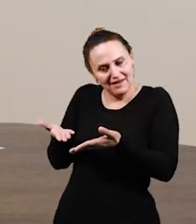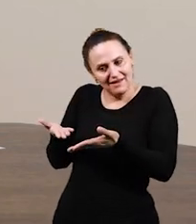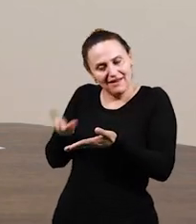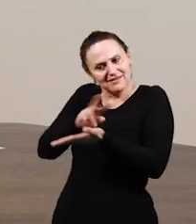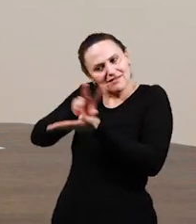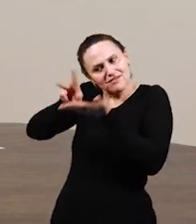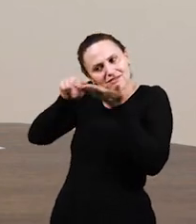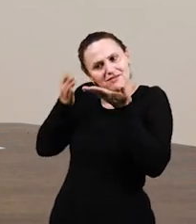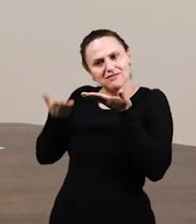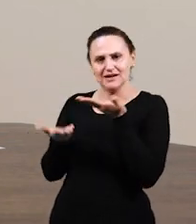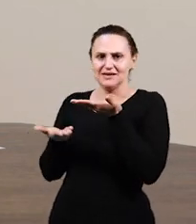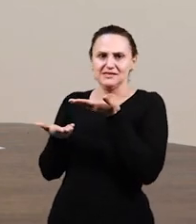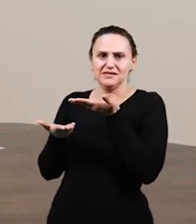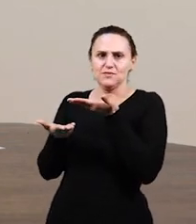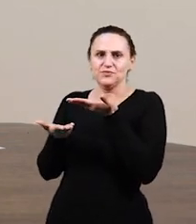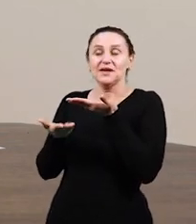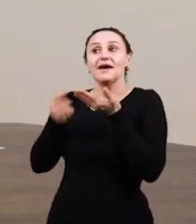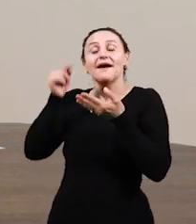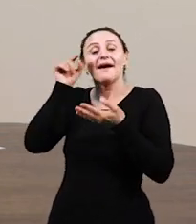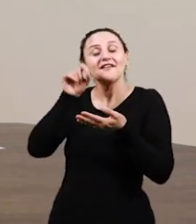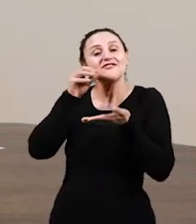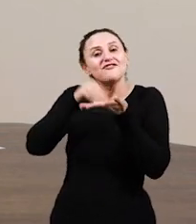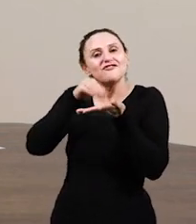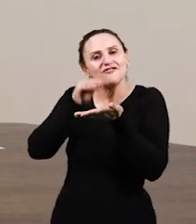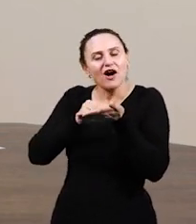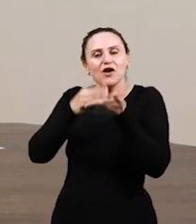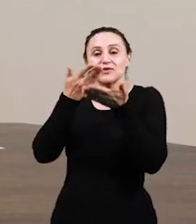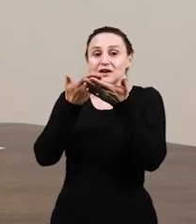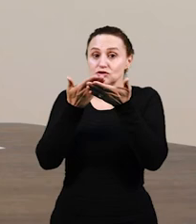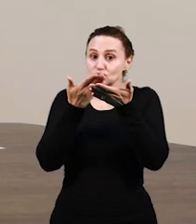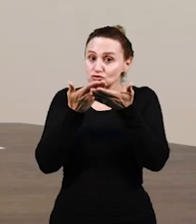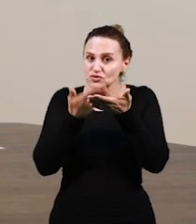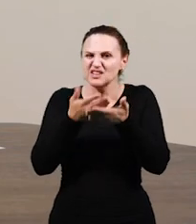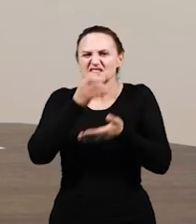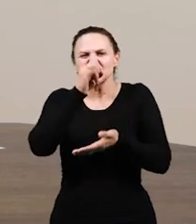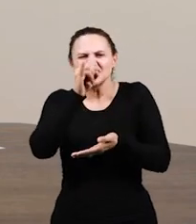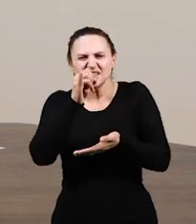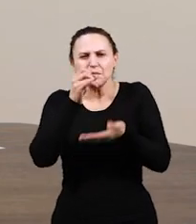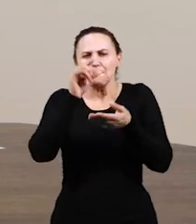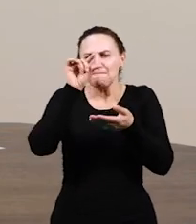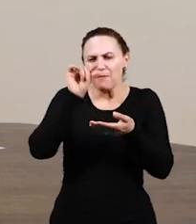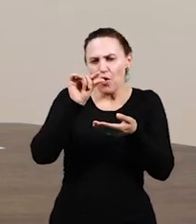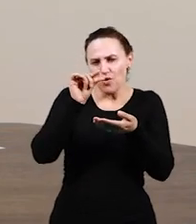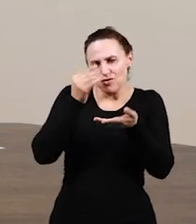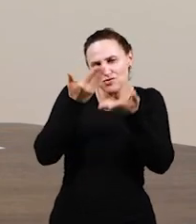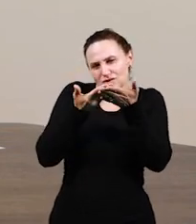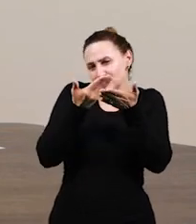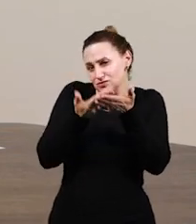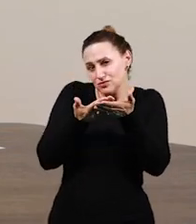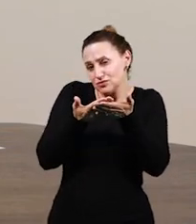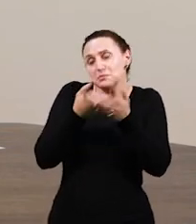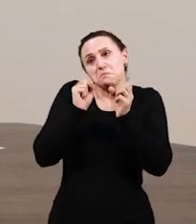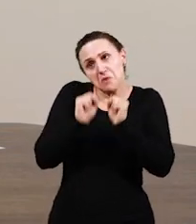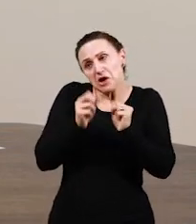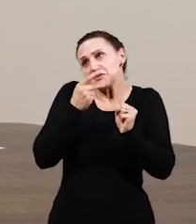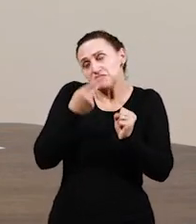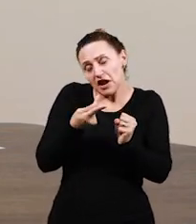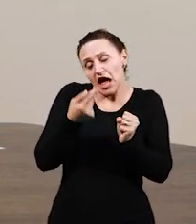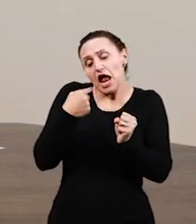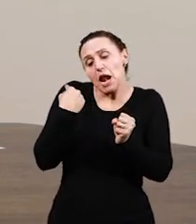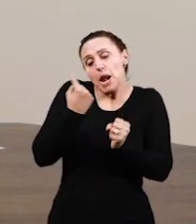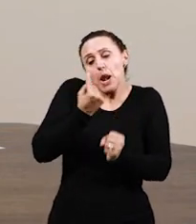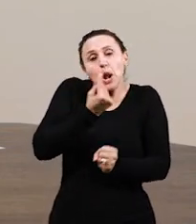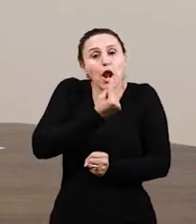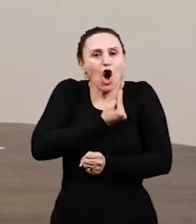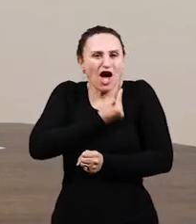da variação é certamente a escolaridade né então quem tem menor escolaridade pode dizer nós fumo né